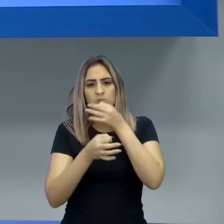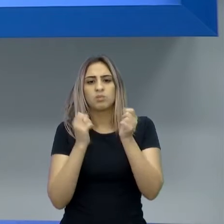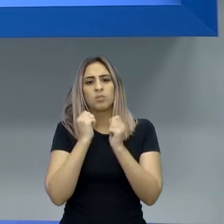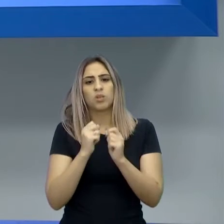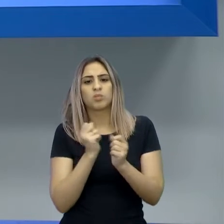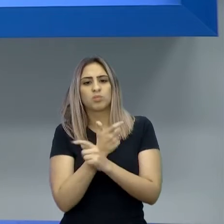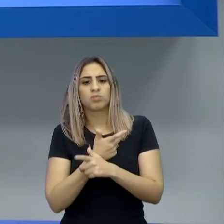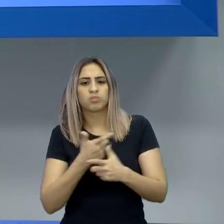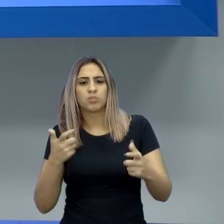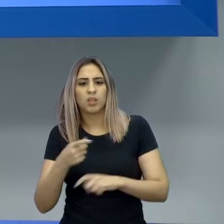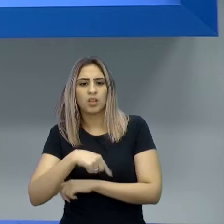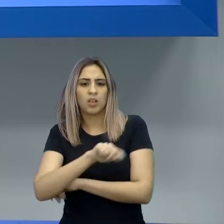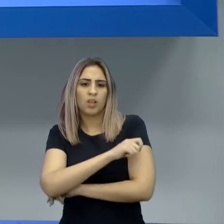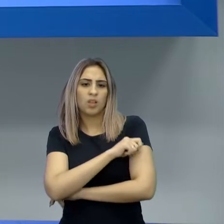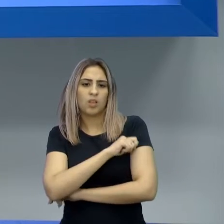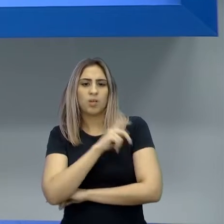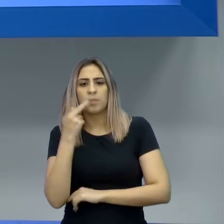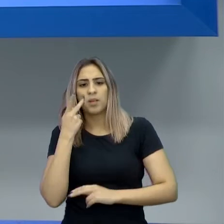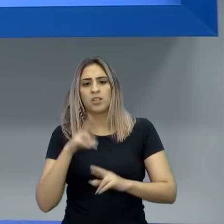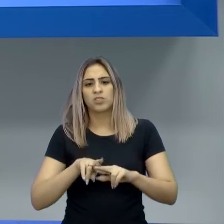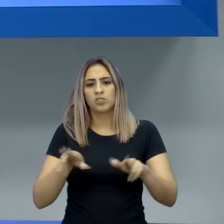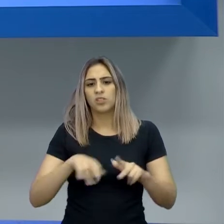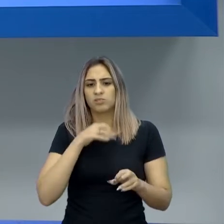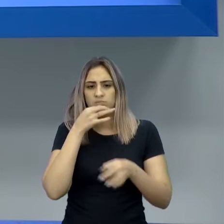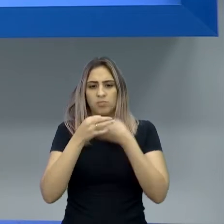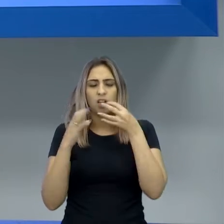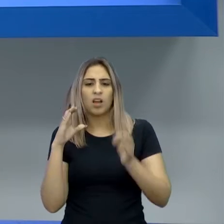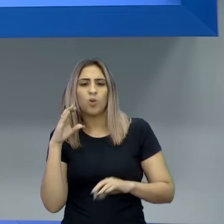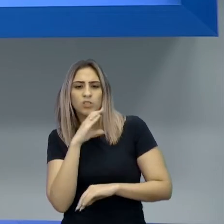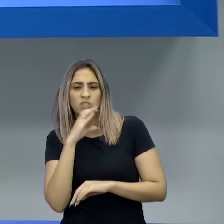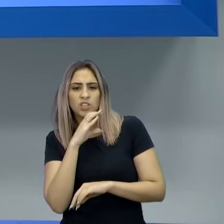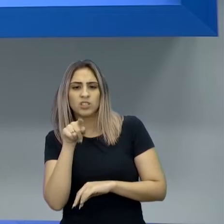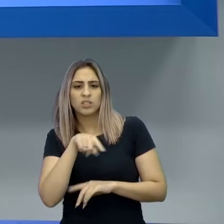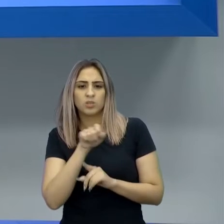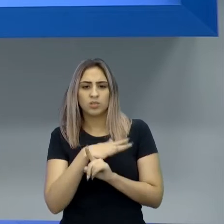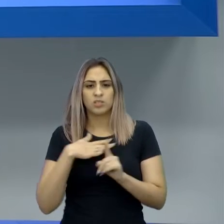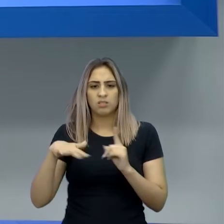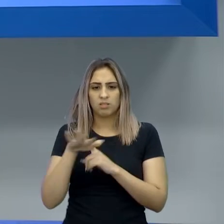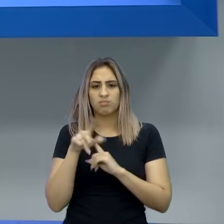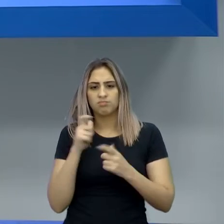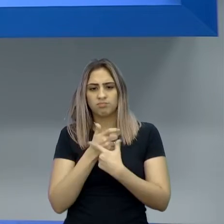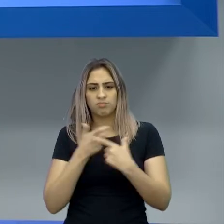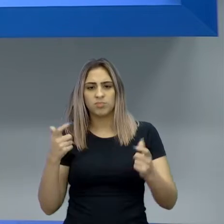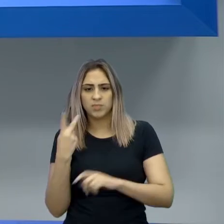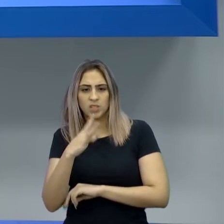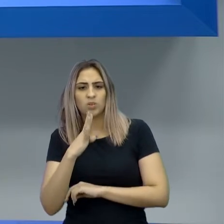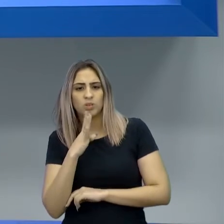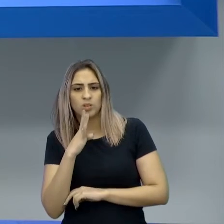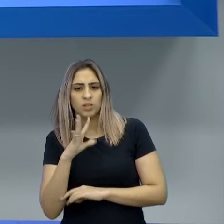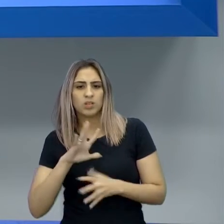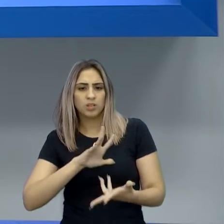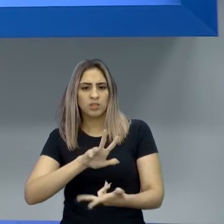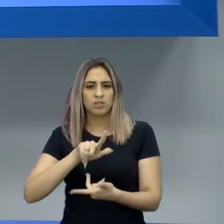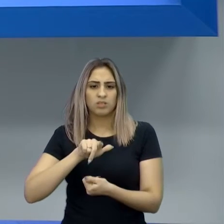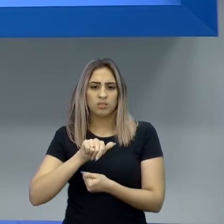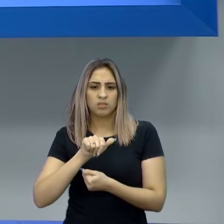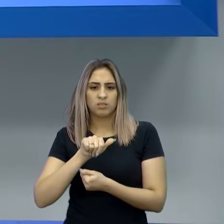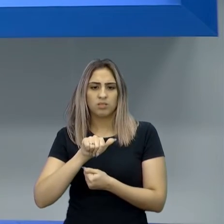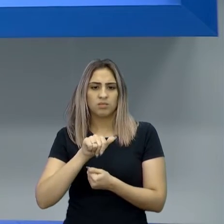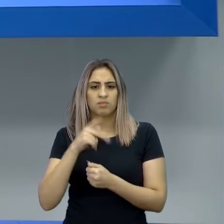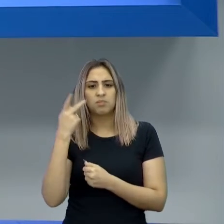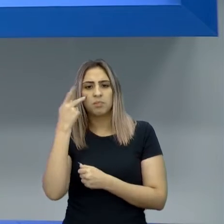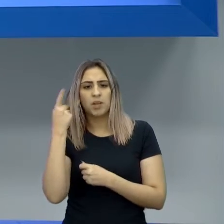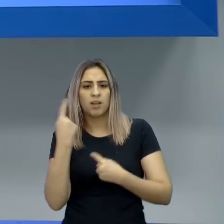o repertório dos alunos para diferentes assuntos urgentes da sociedade, ampliando seus conhecimentos de mundo e repertório